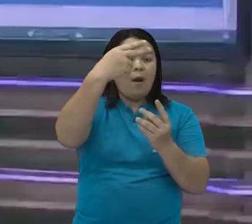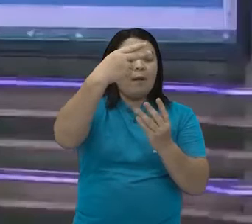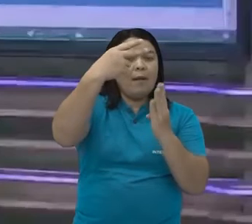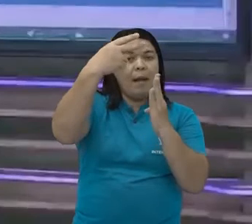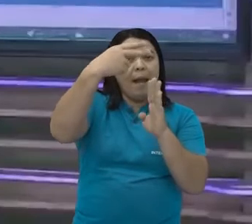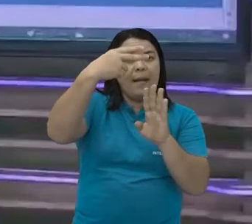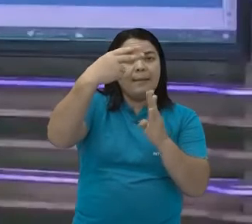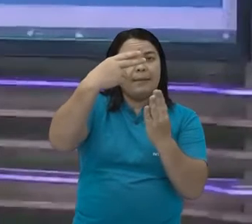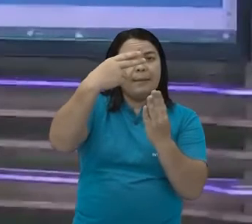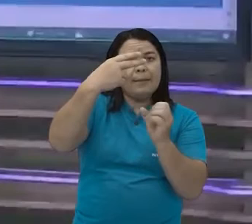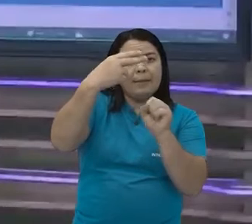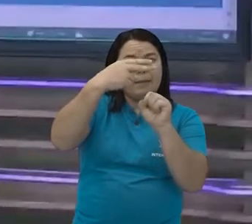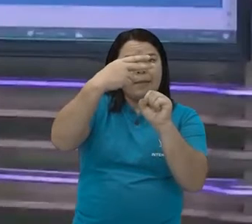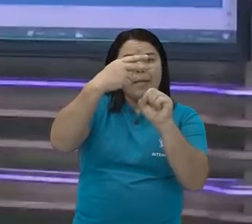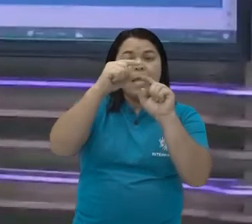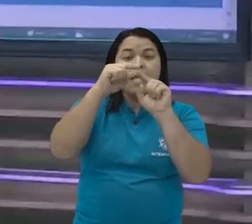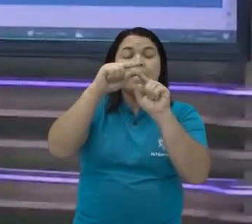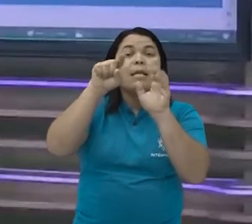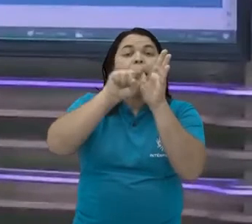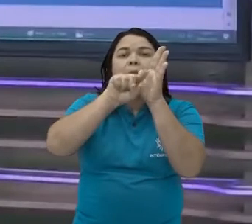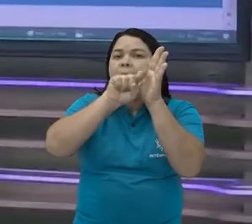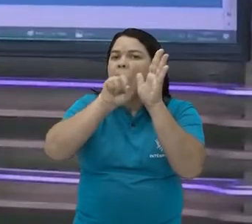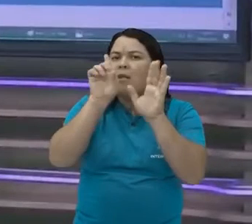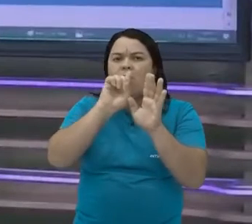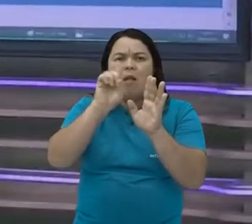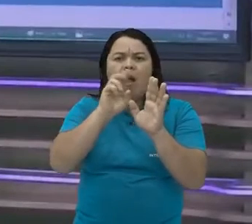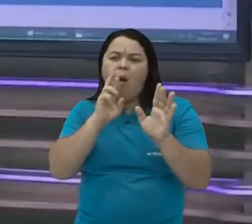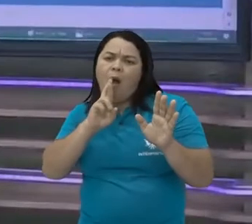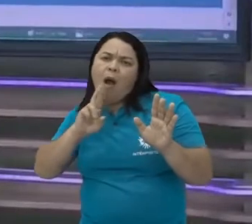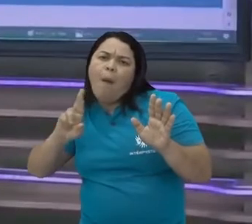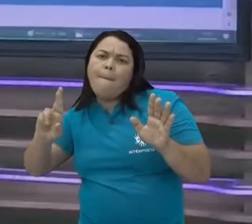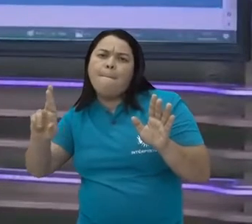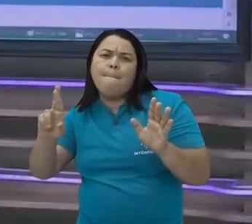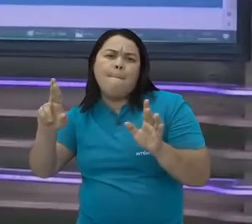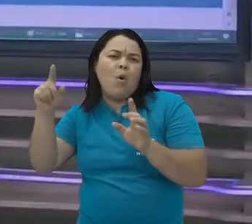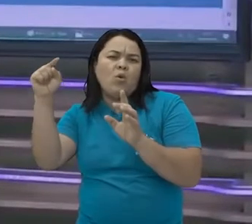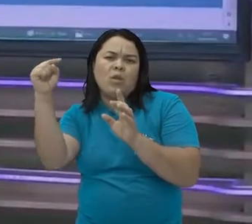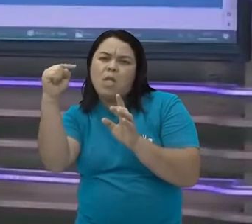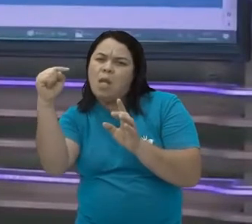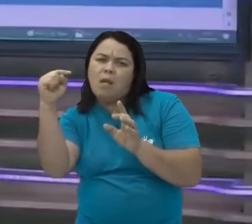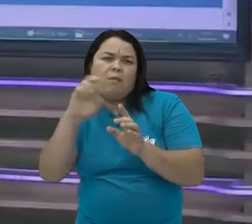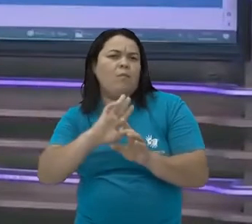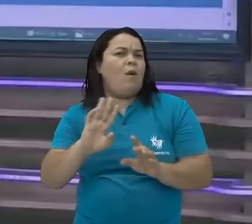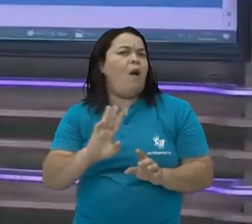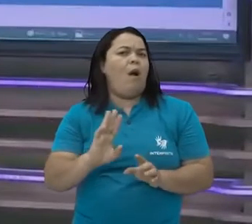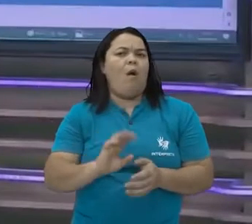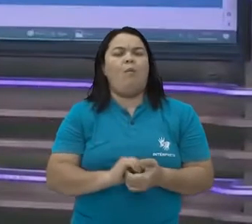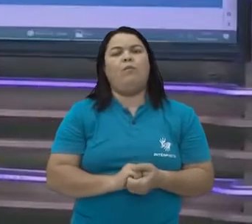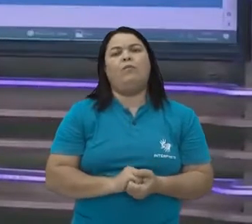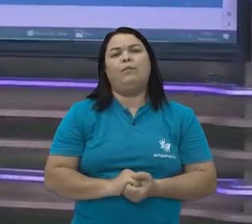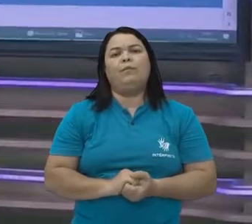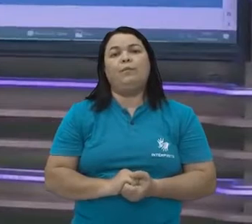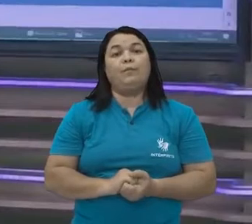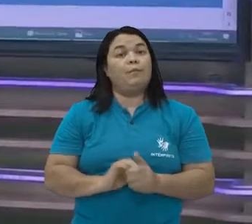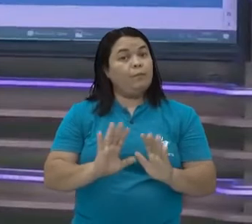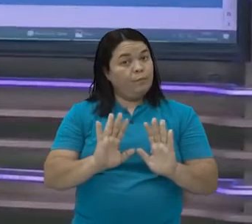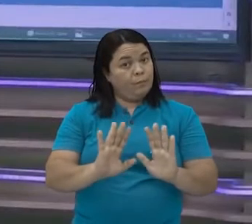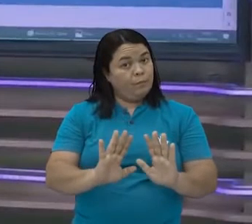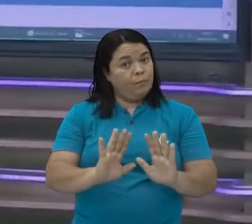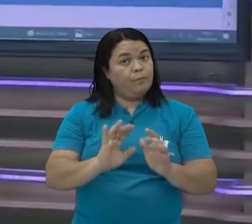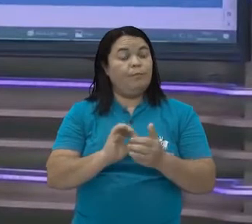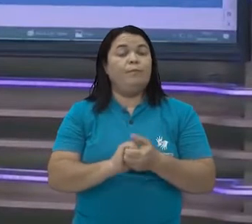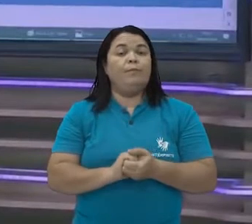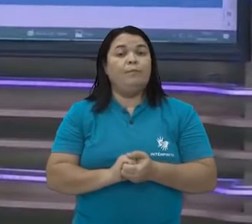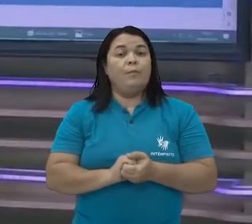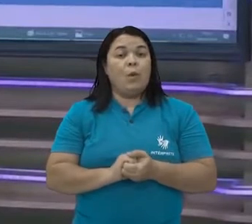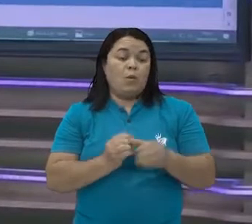negativo, isso não vai te dar o direito de colocar o teu resultado também sendo negativo, tá bom? Agora, isso eu estou falando